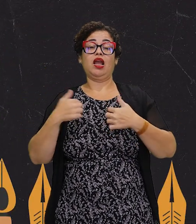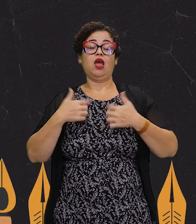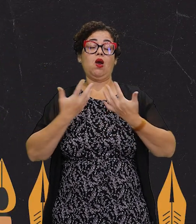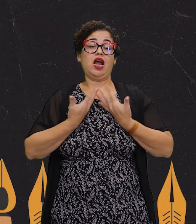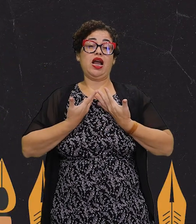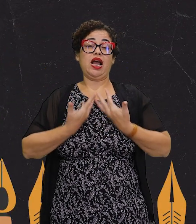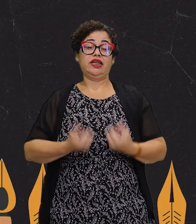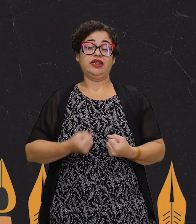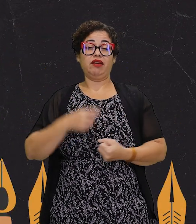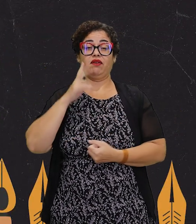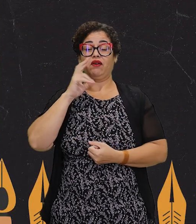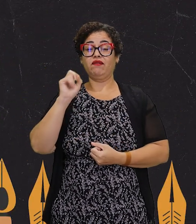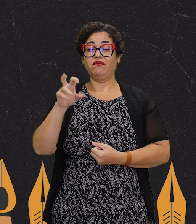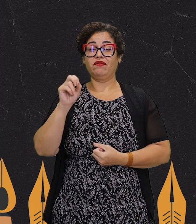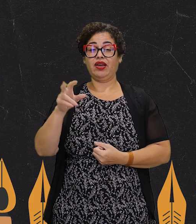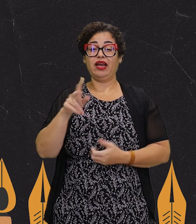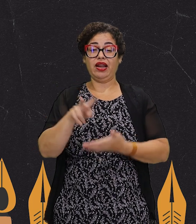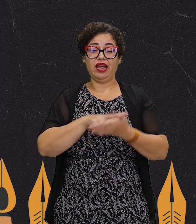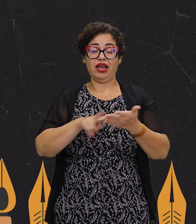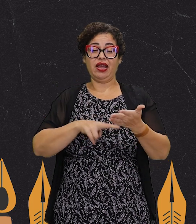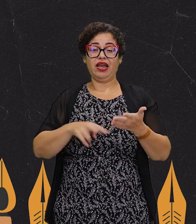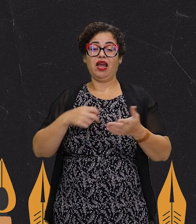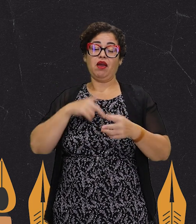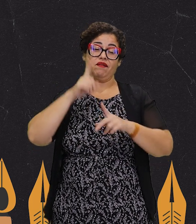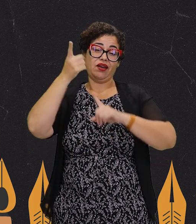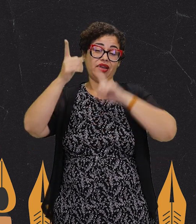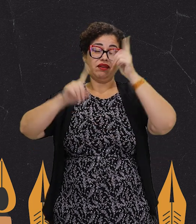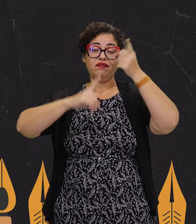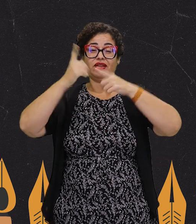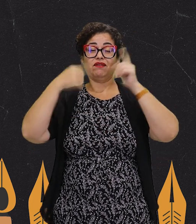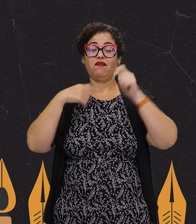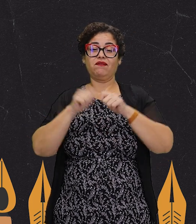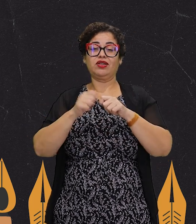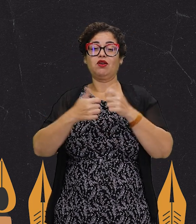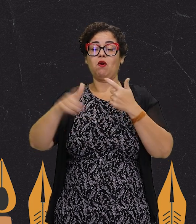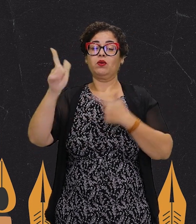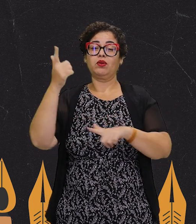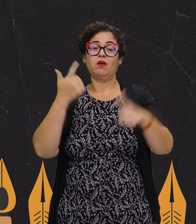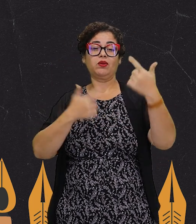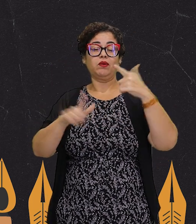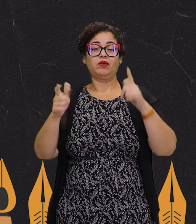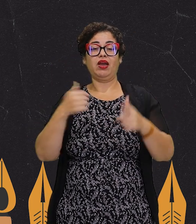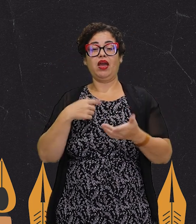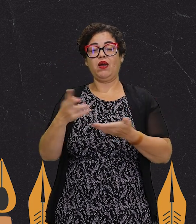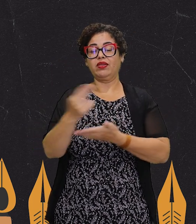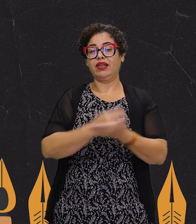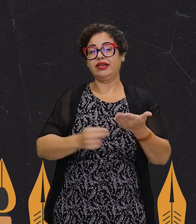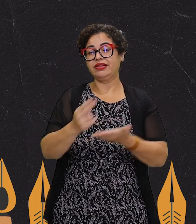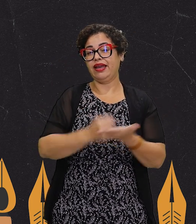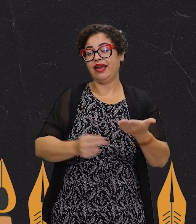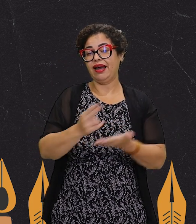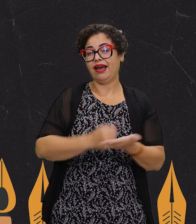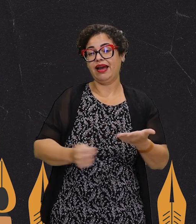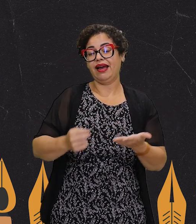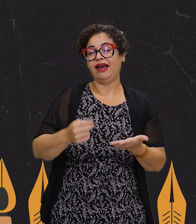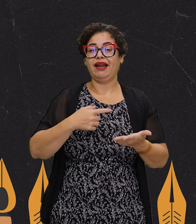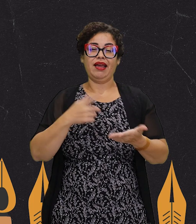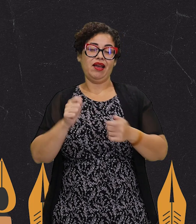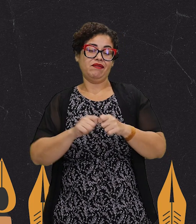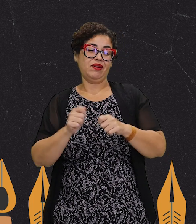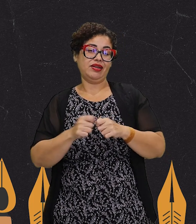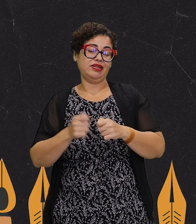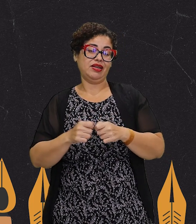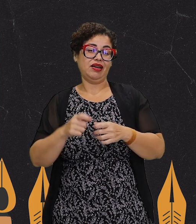eu cansava de ler e ficava inventando outras coisas para fazer. Eu ficava desenhando,